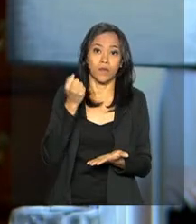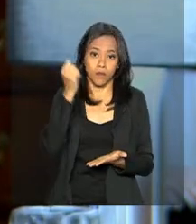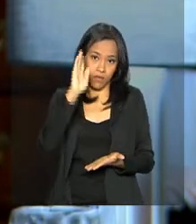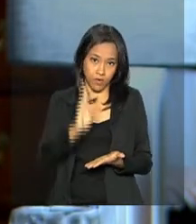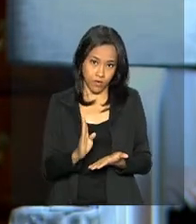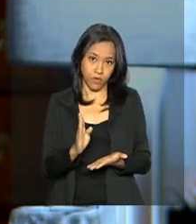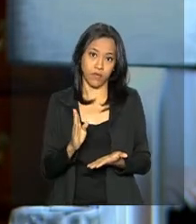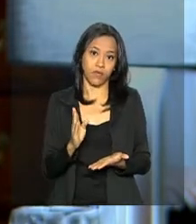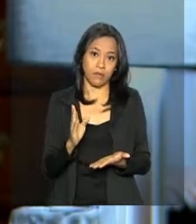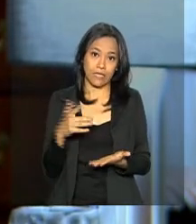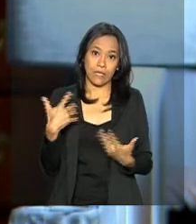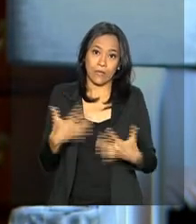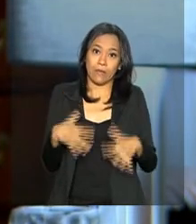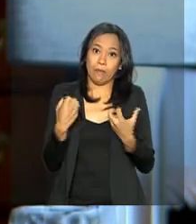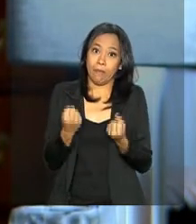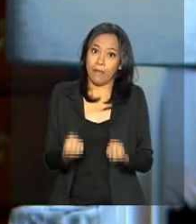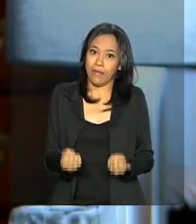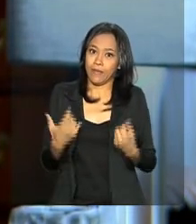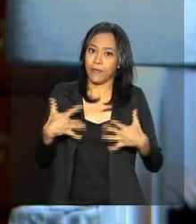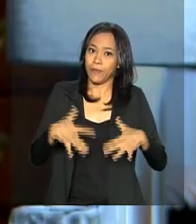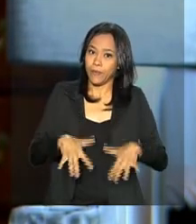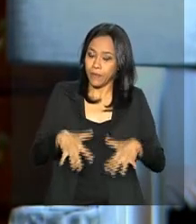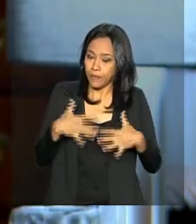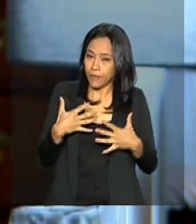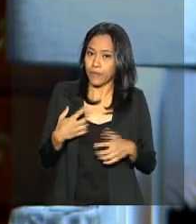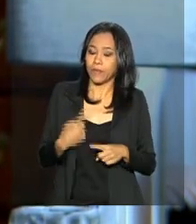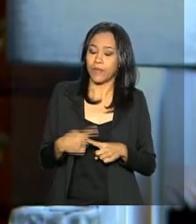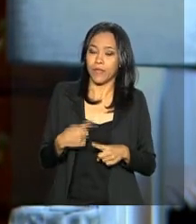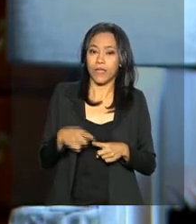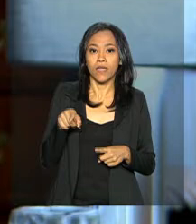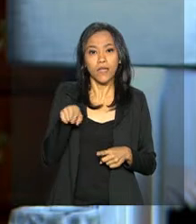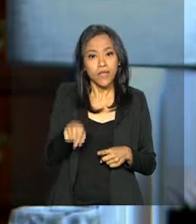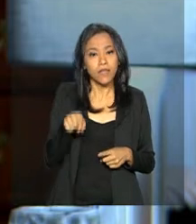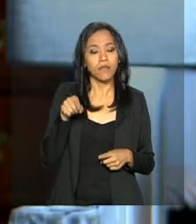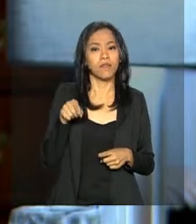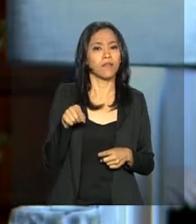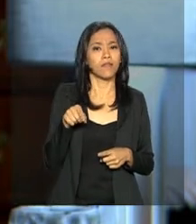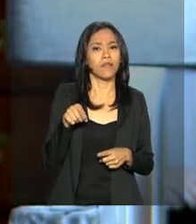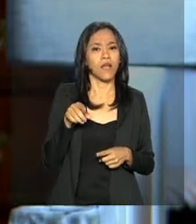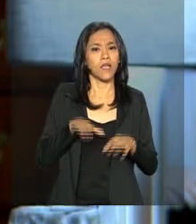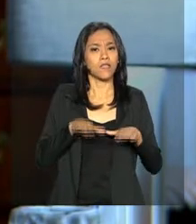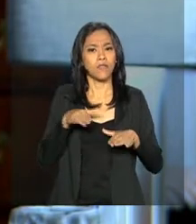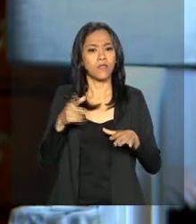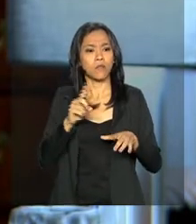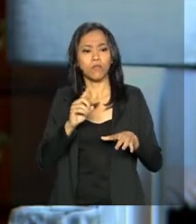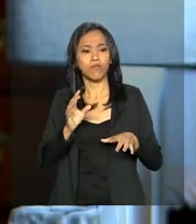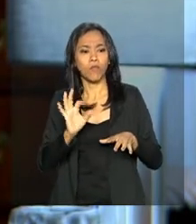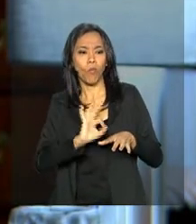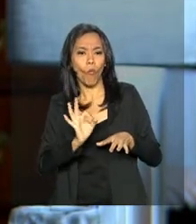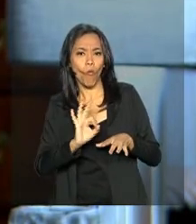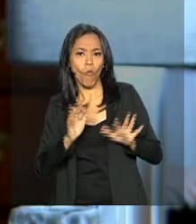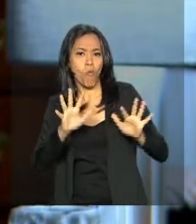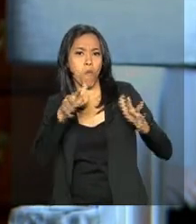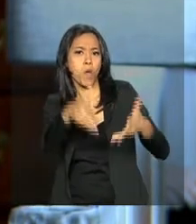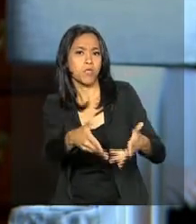pesa mesmo que não esteja diretamente envolvido num